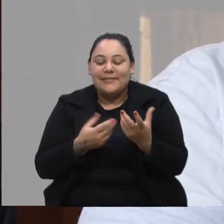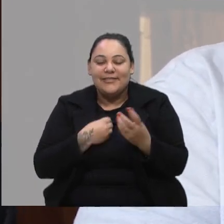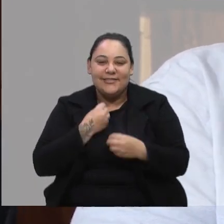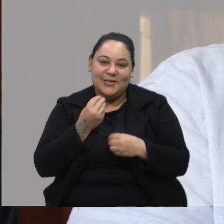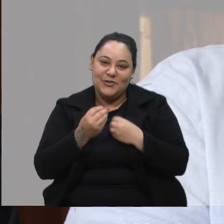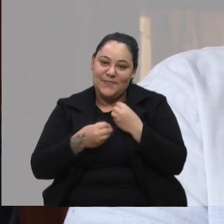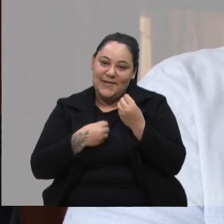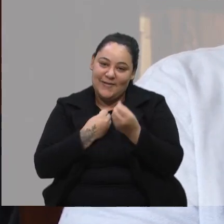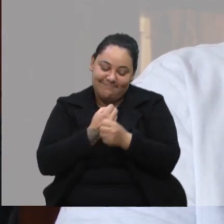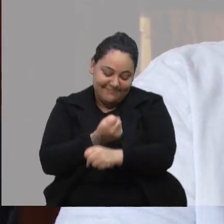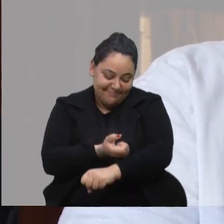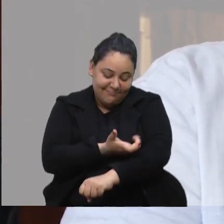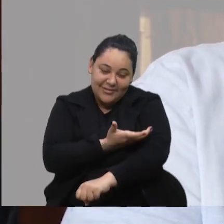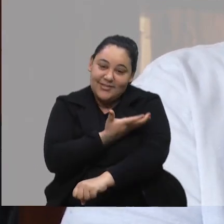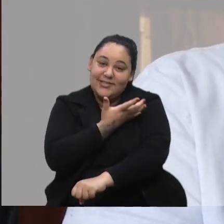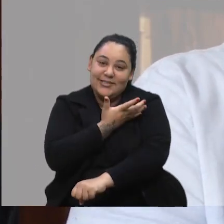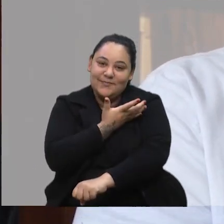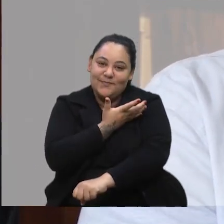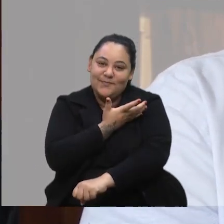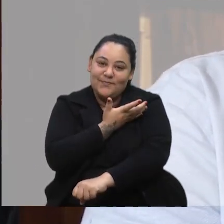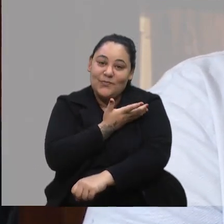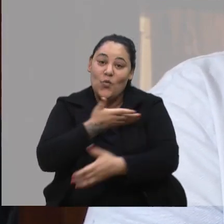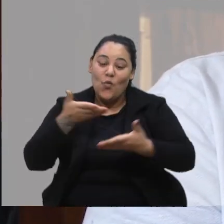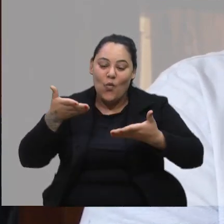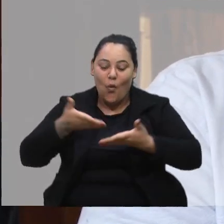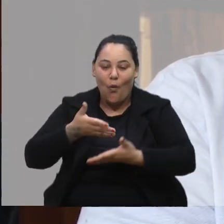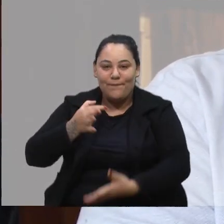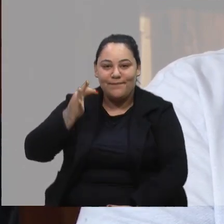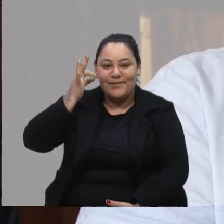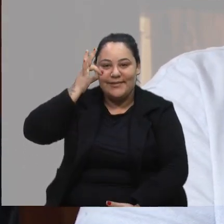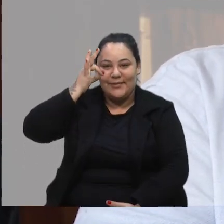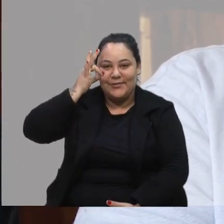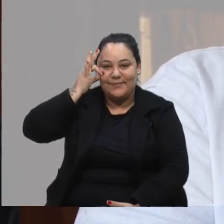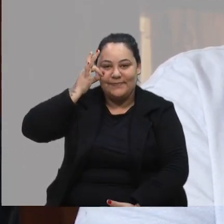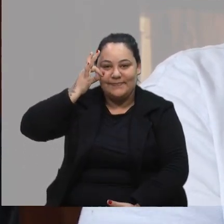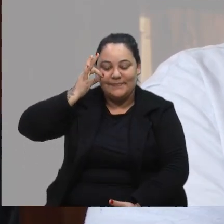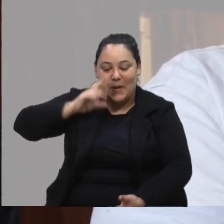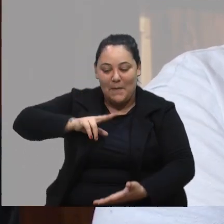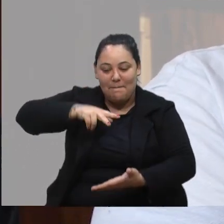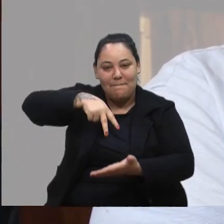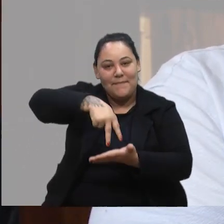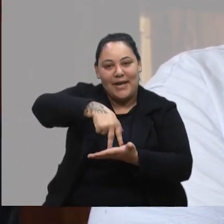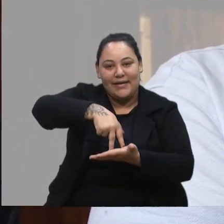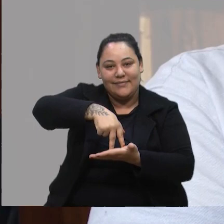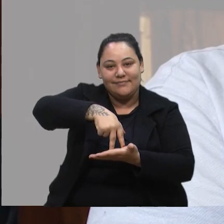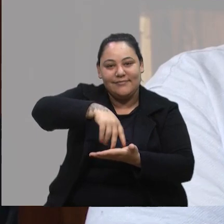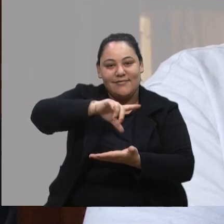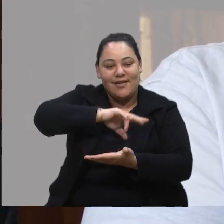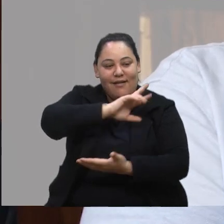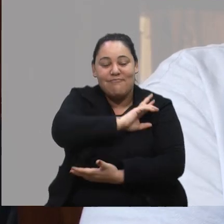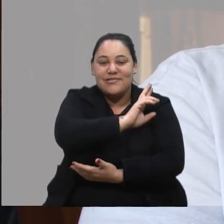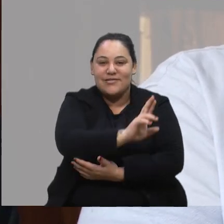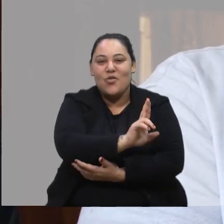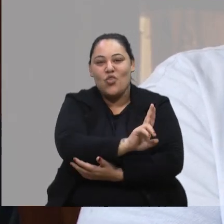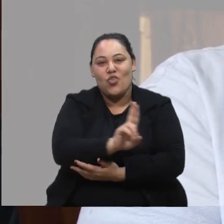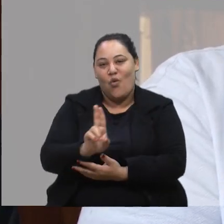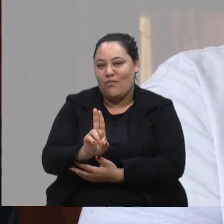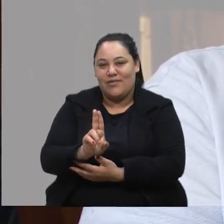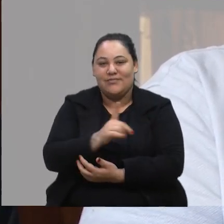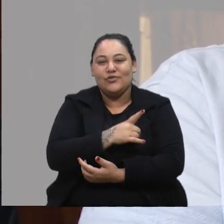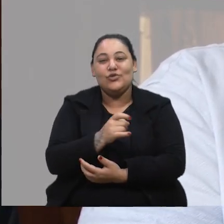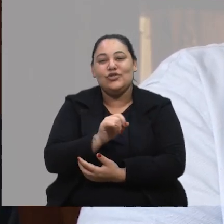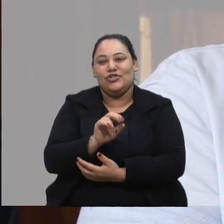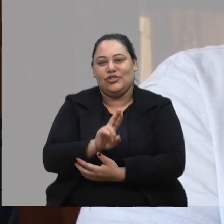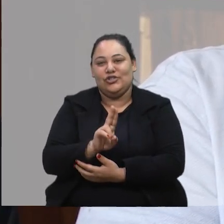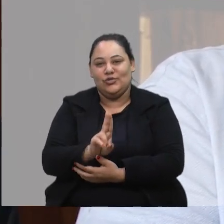sentimental esse momento assim de poder pisar no palco do nome do Chiruzinho, porque foi um amigo